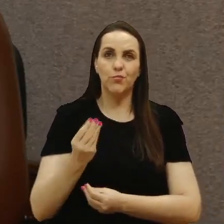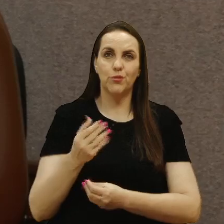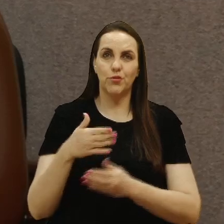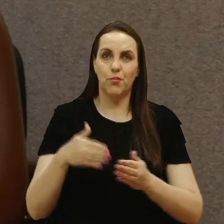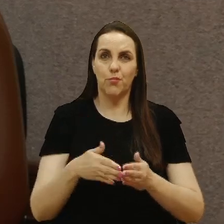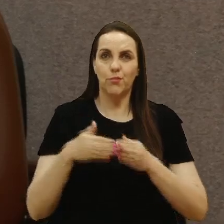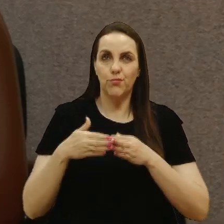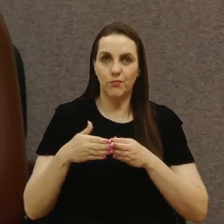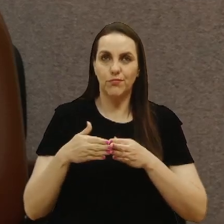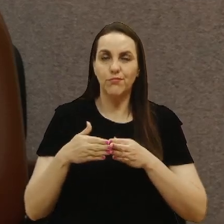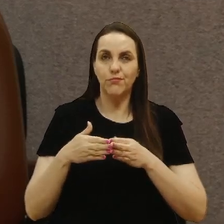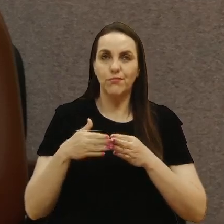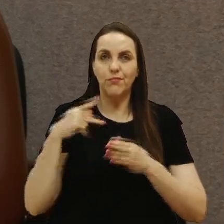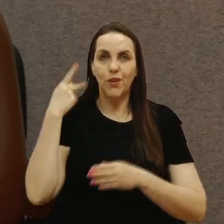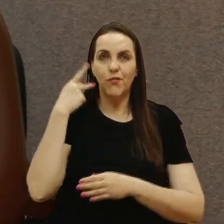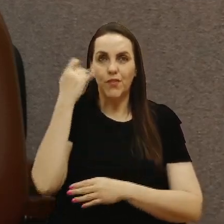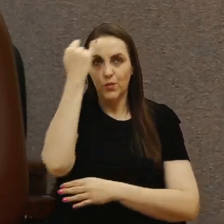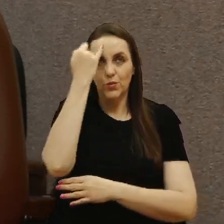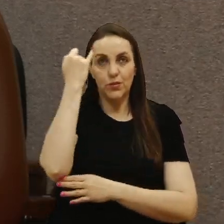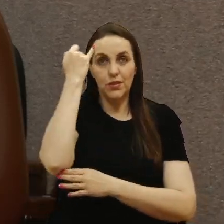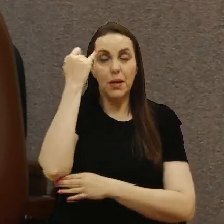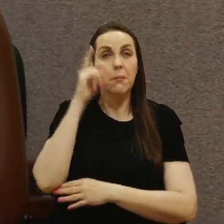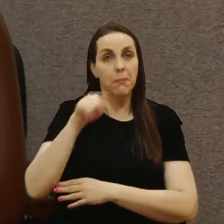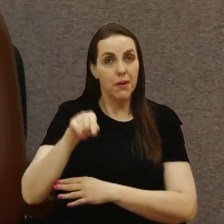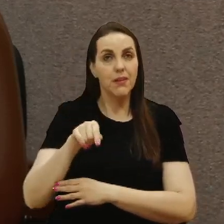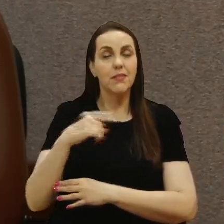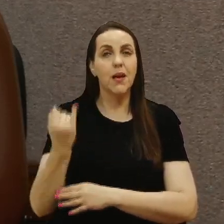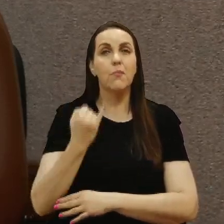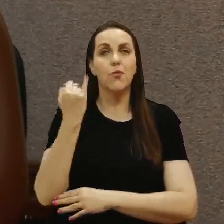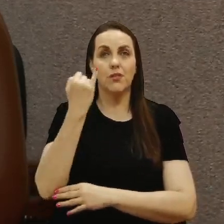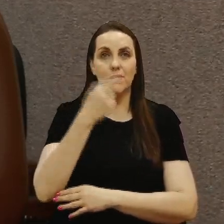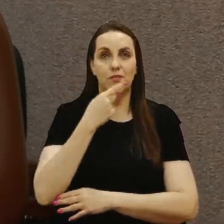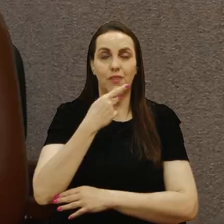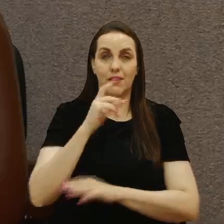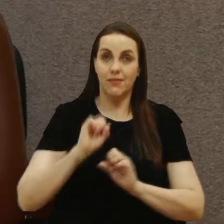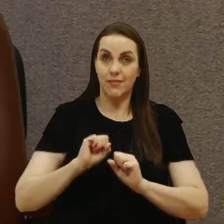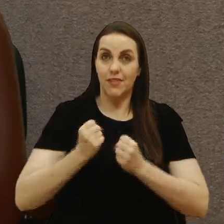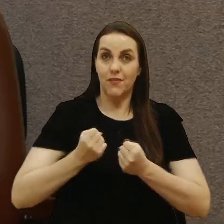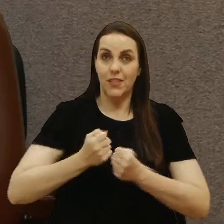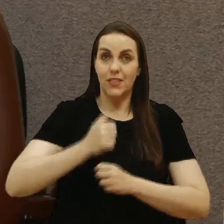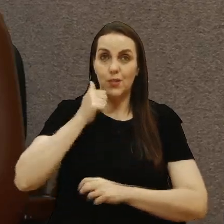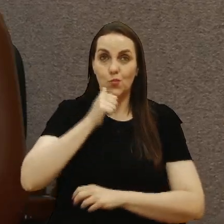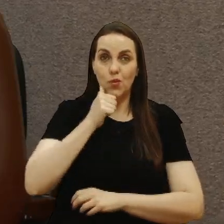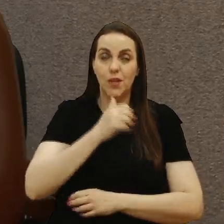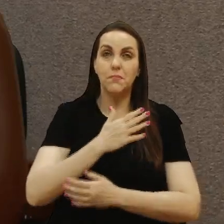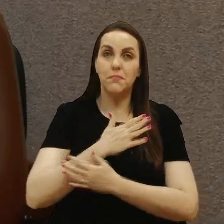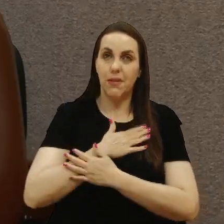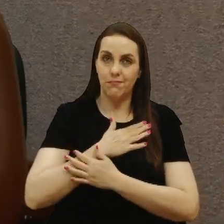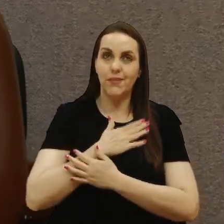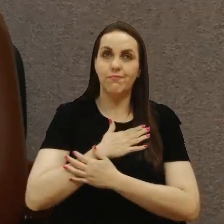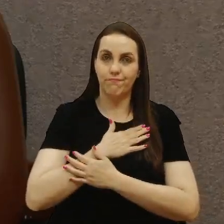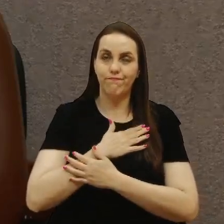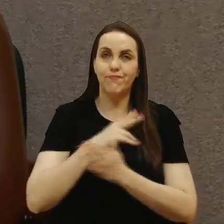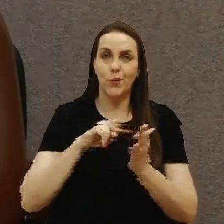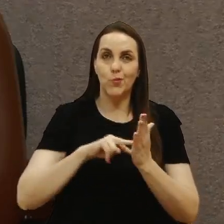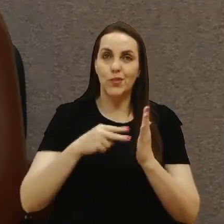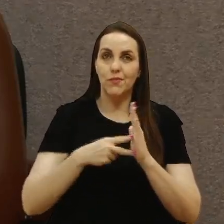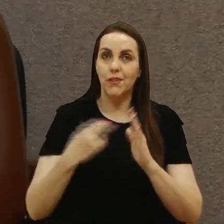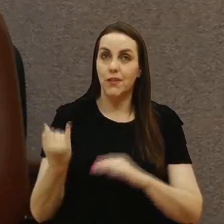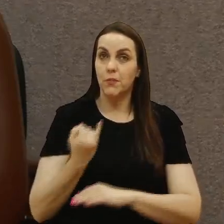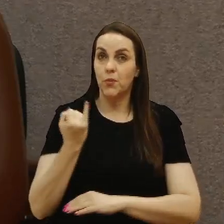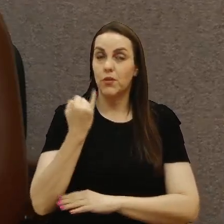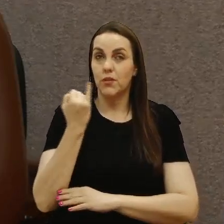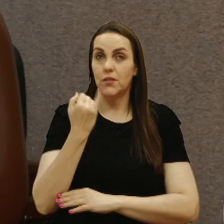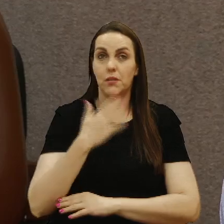mas essa é muito importante. Falar da defesa das mulheres, para mim, tem um significado muito grande, porque a minha vida